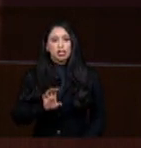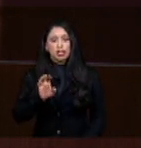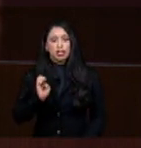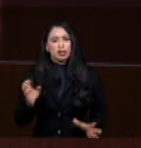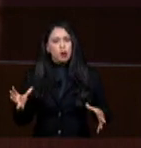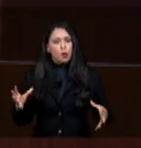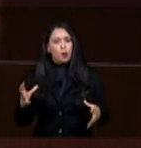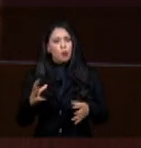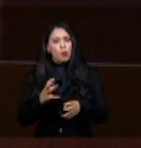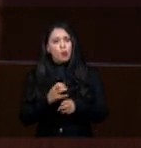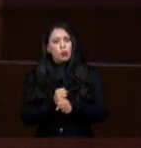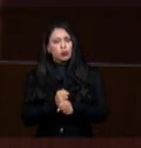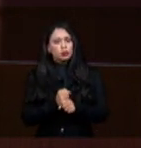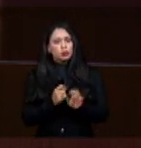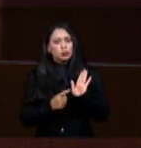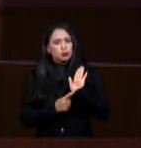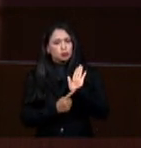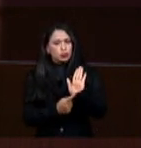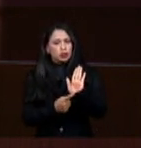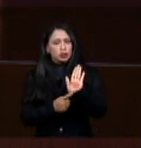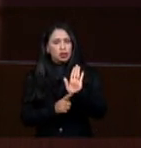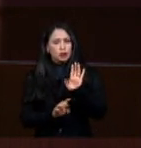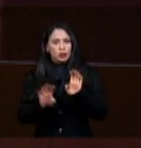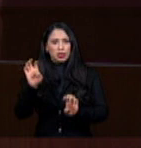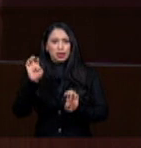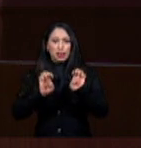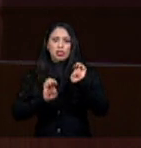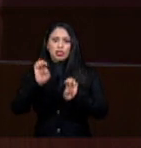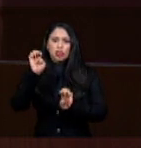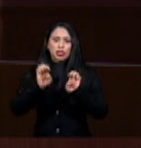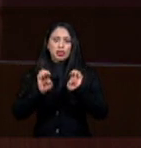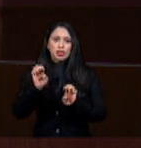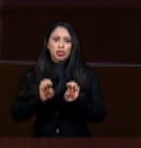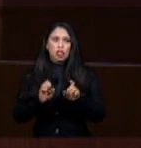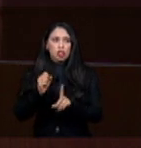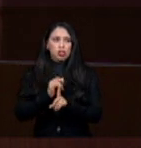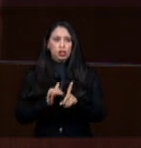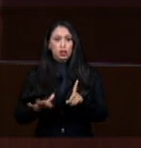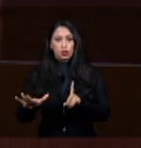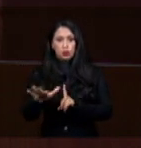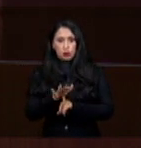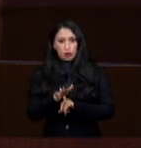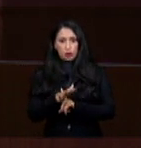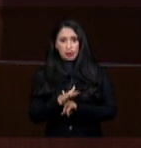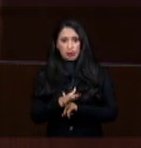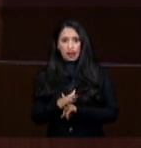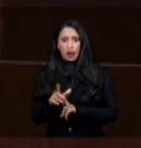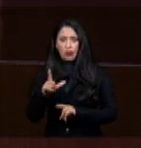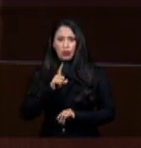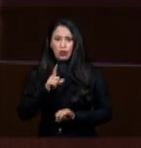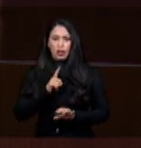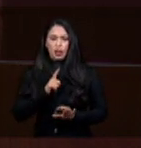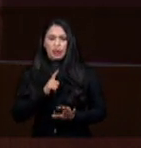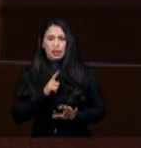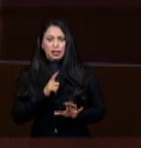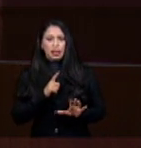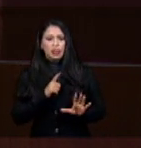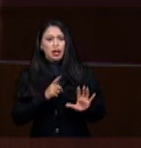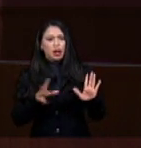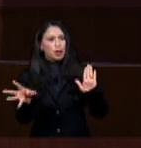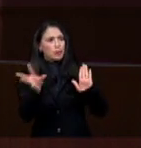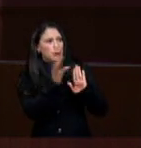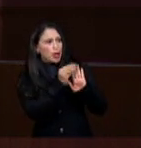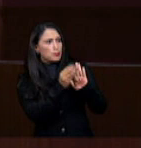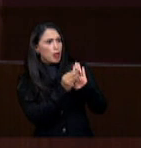um conjunto de indicadores eles chamam síntese de indicadores sociais que é um grande volume de compilados de